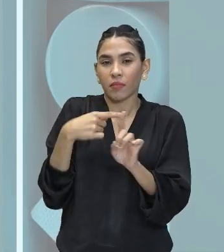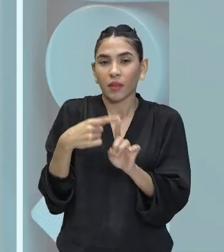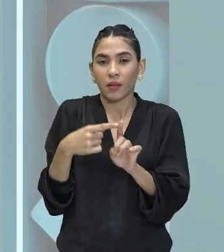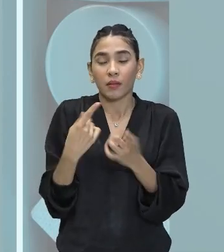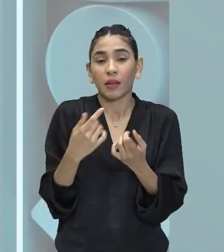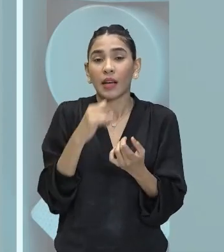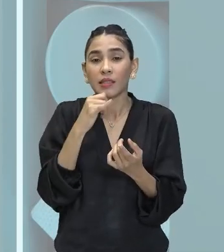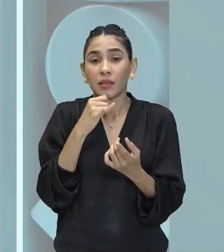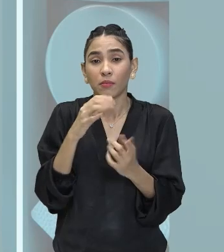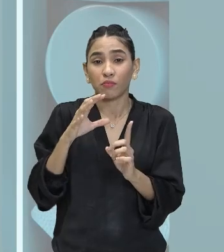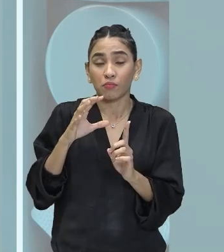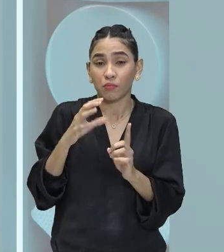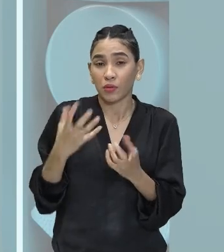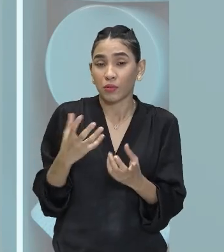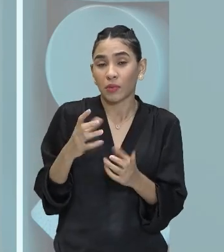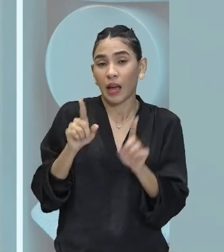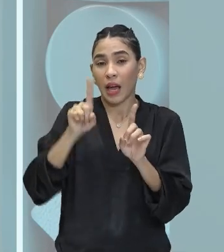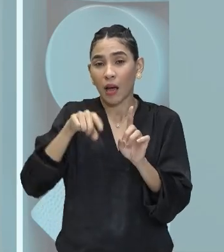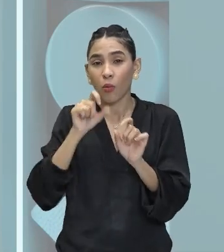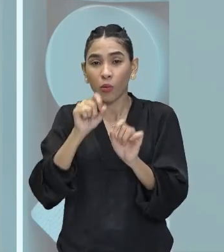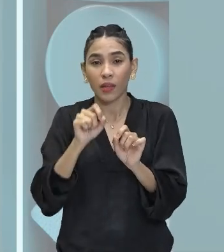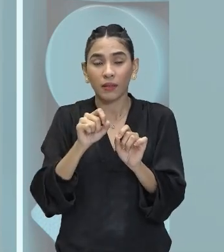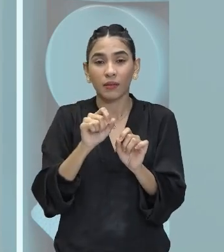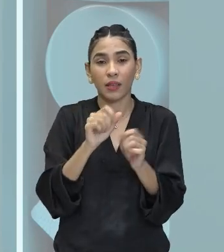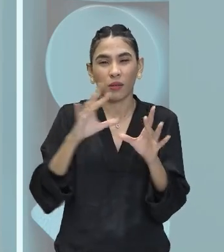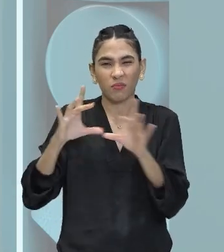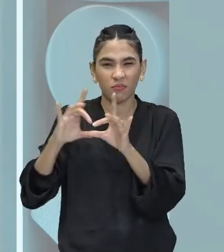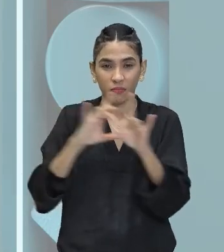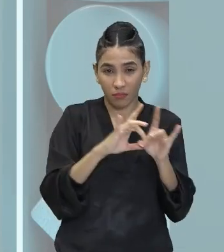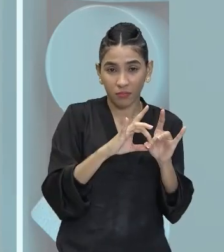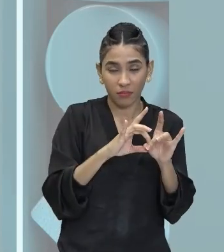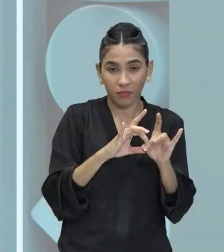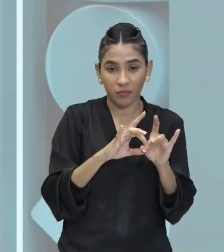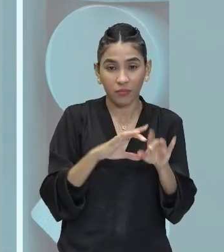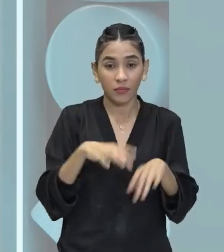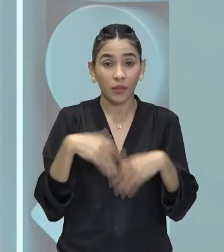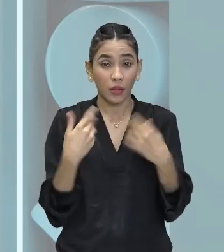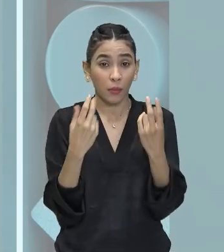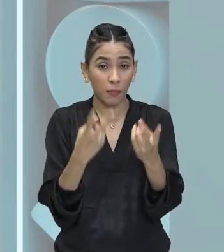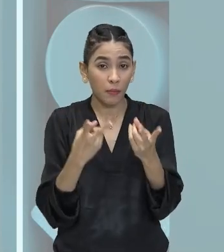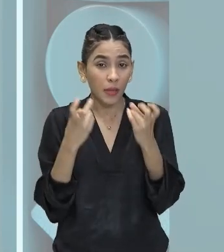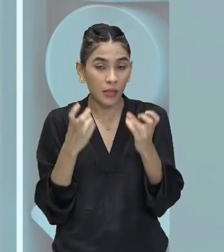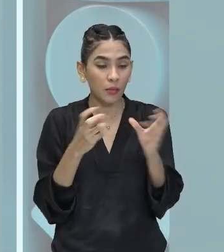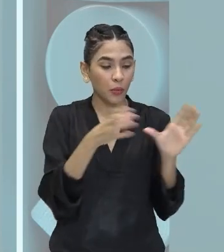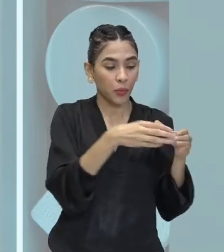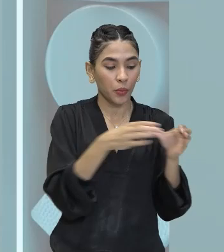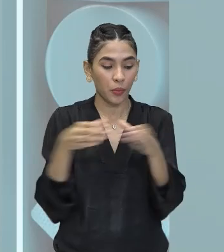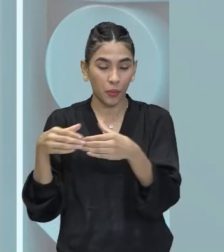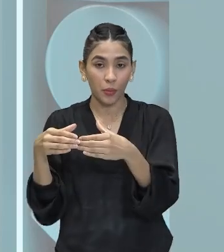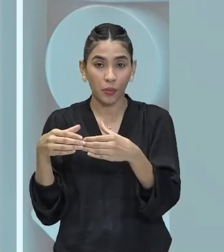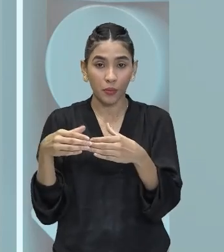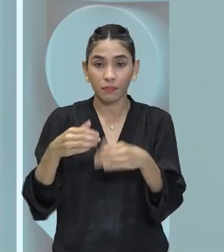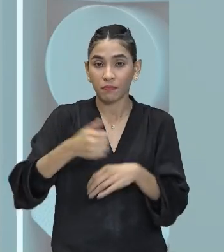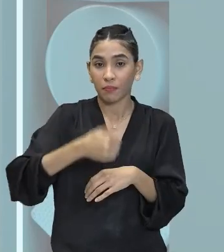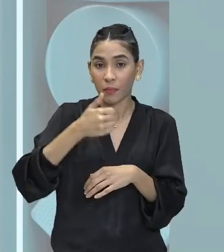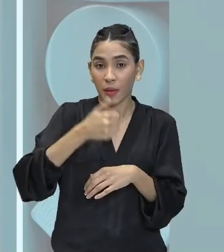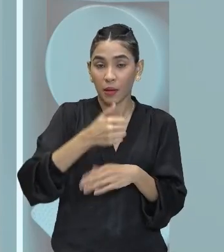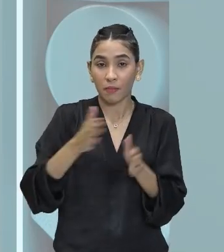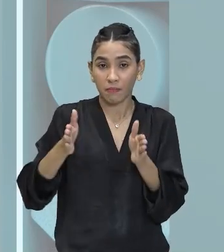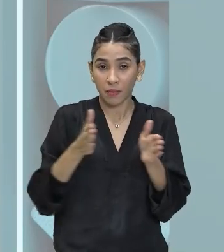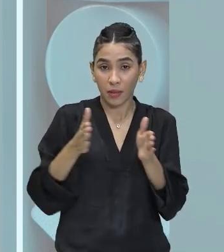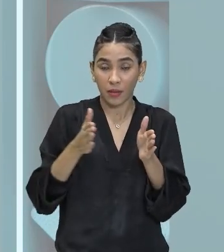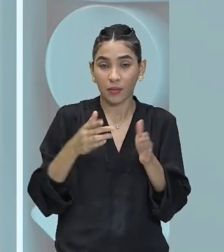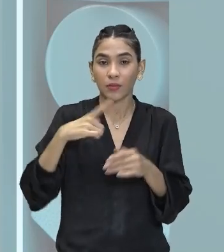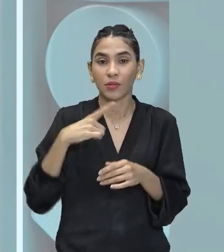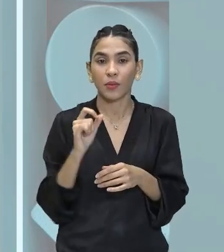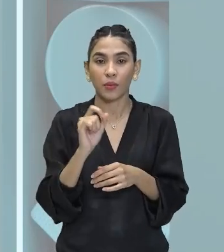fortalecimento. Não, para eles isso era afrancesamento, tá? Então vejam que os próprios grupos, nesse primeiro momento, eles